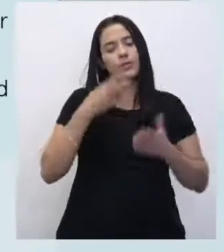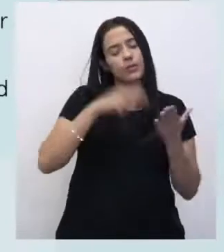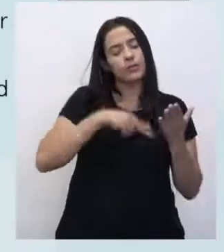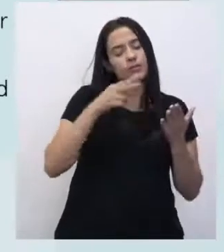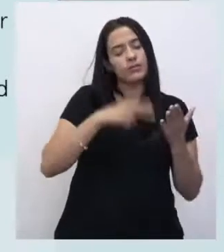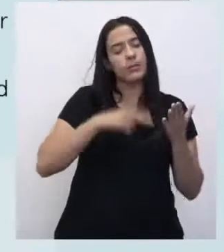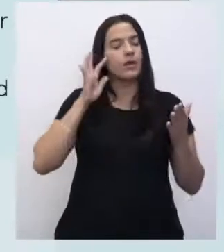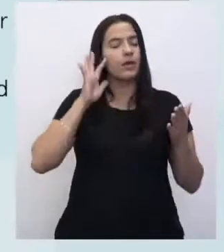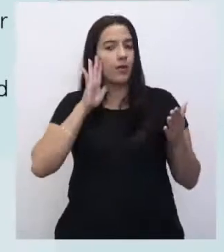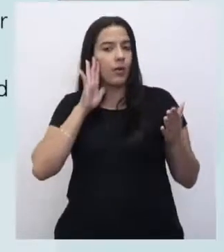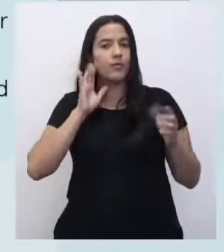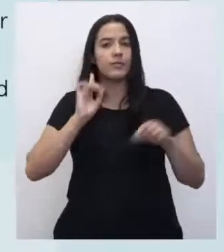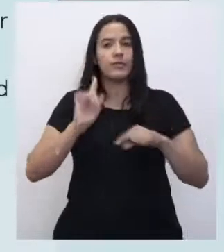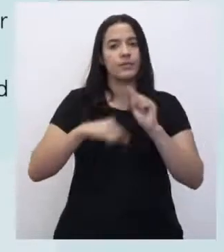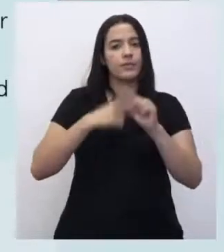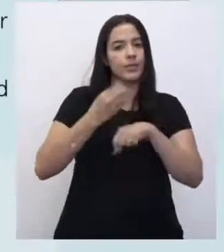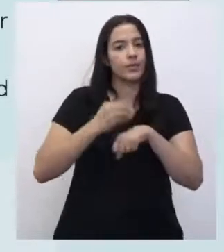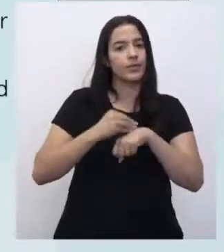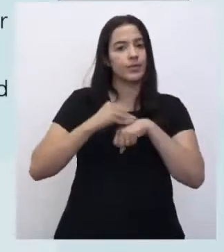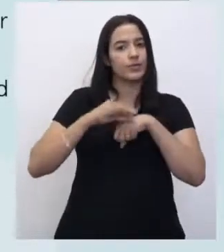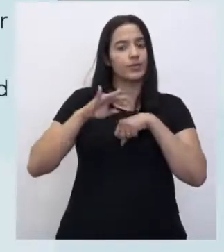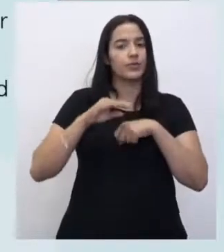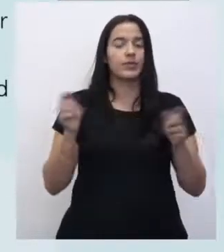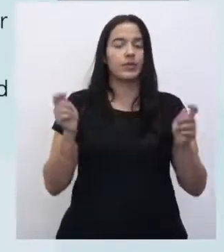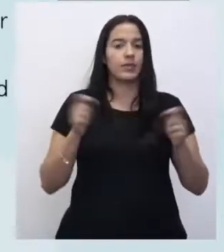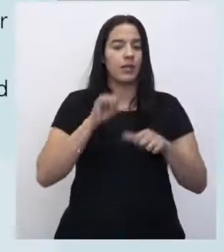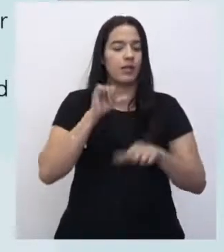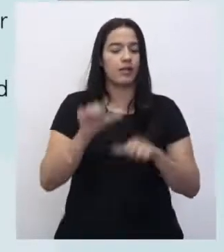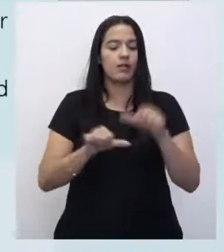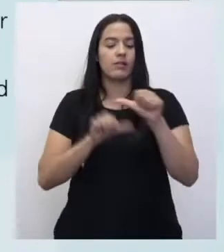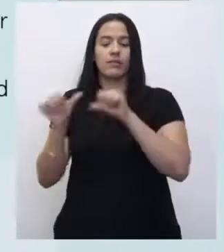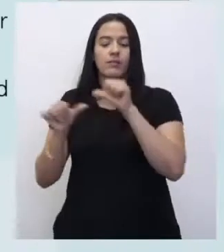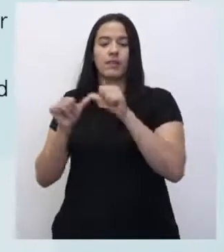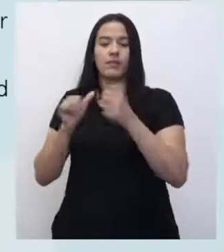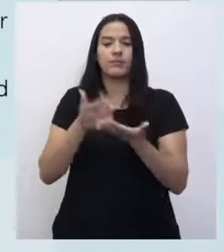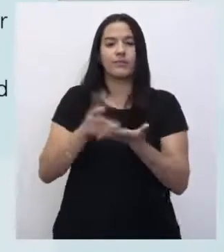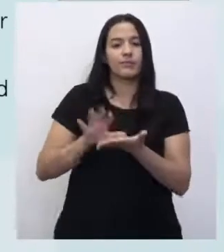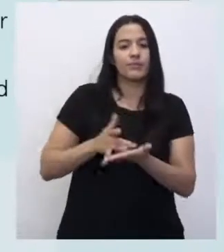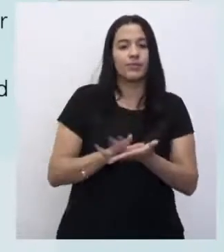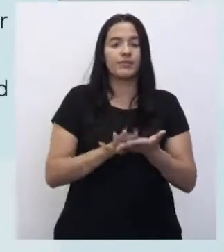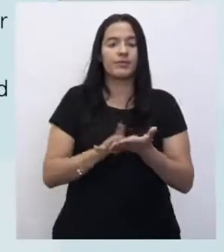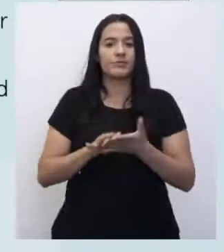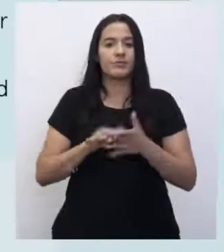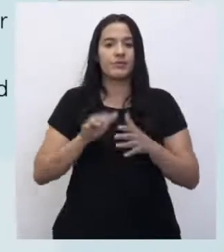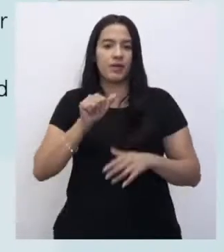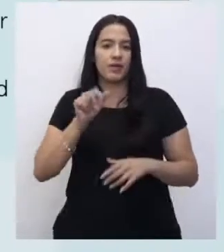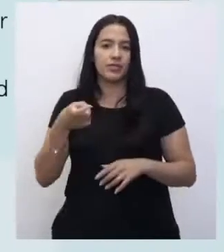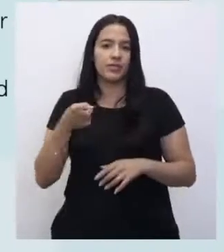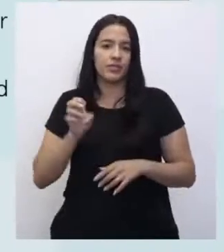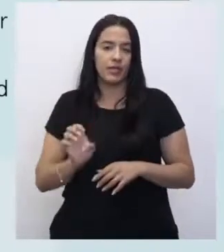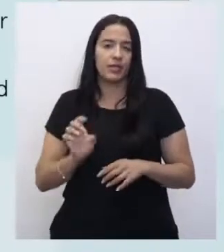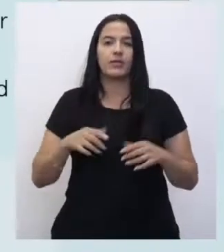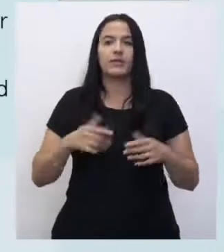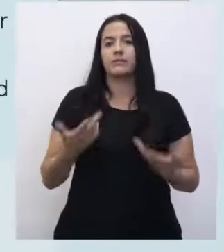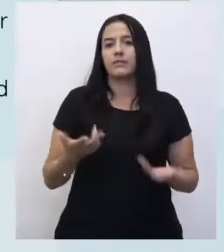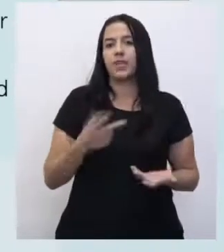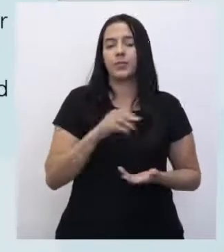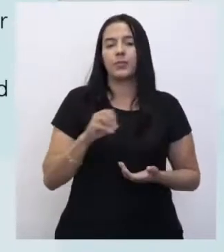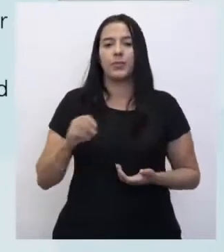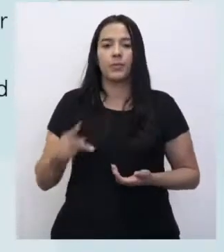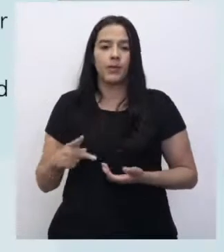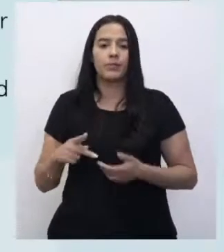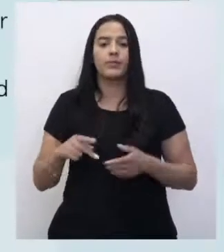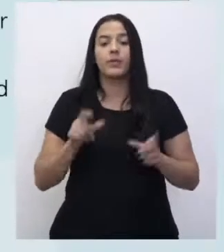pode fazer uma sugestão de alternância. Transforma esse rock num samba, num axé, num pop, e aí usando as mesmas